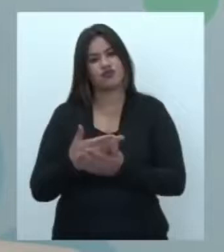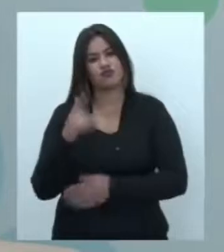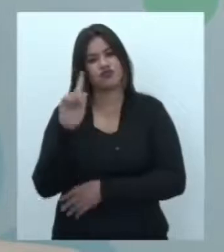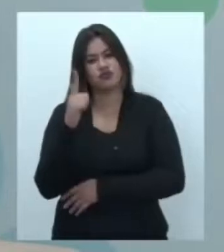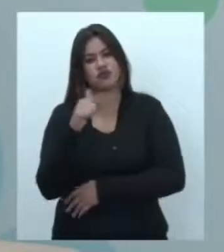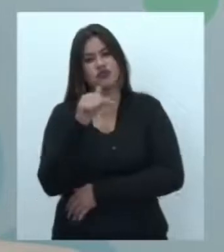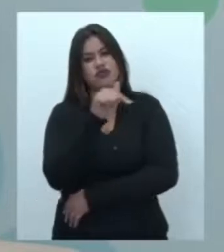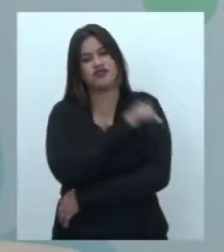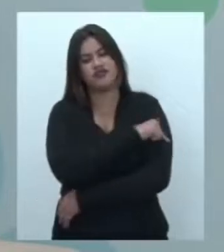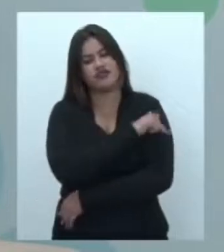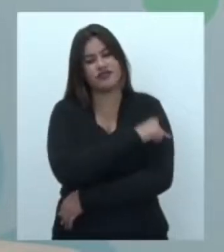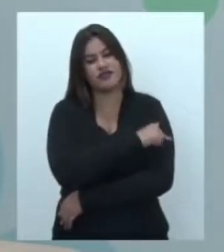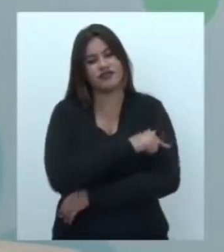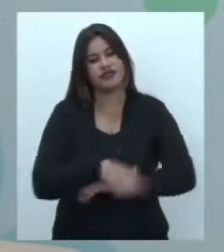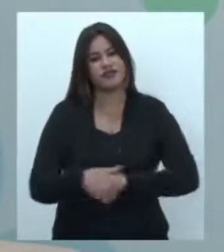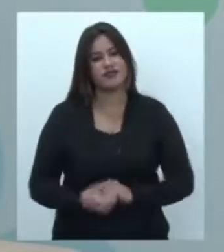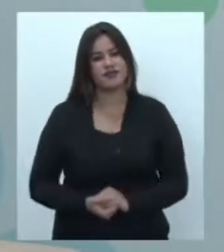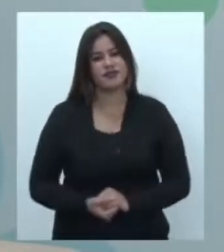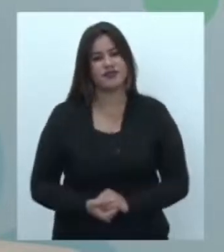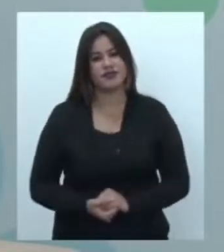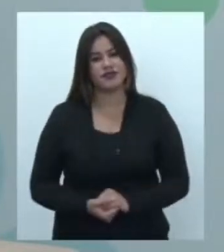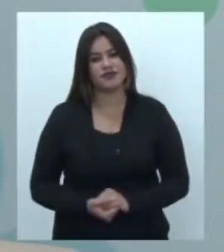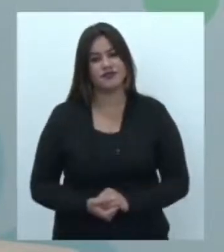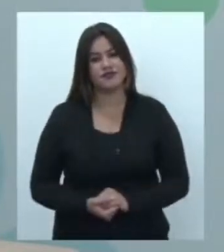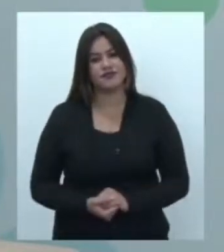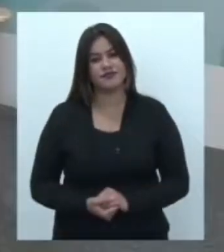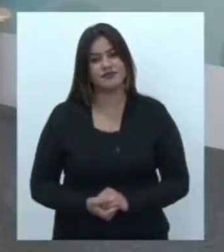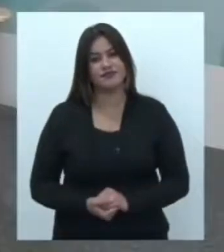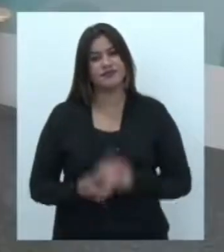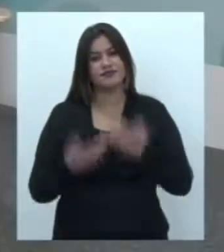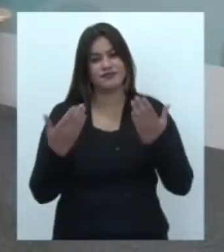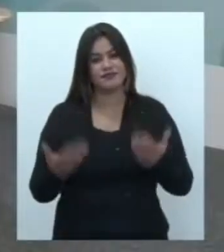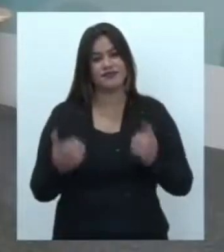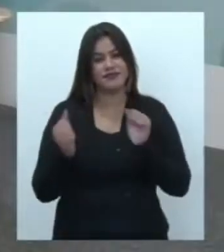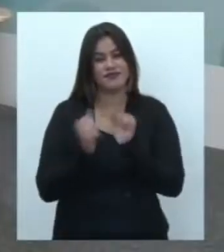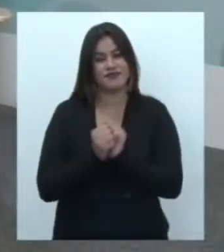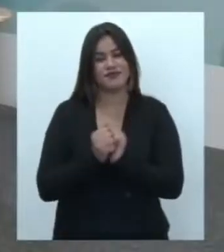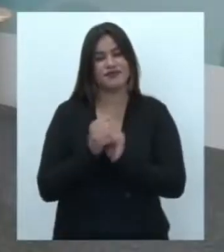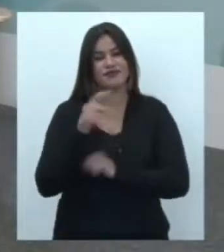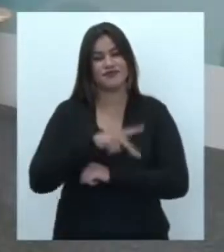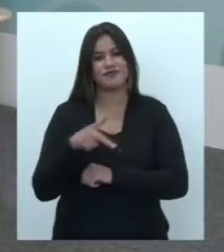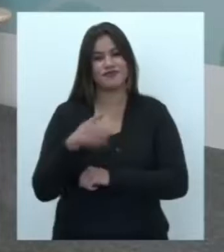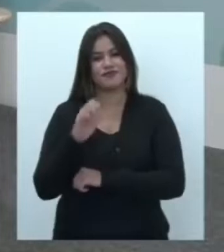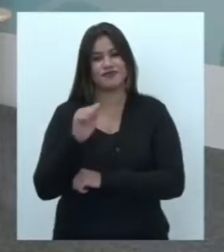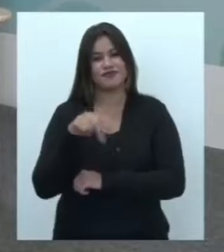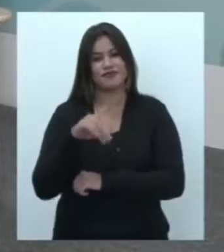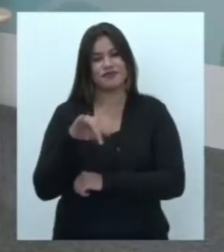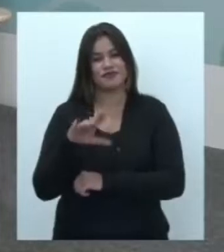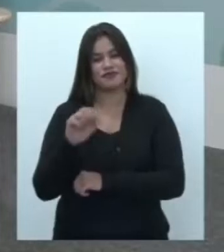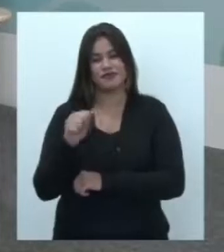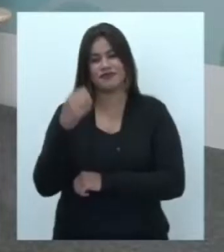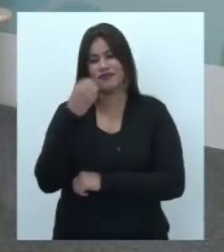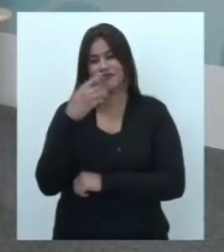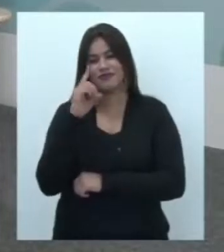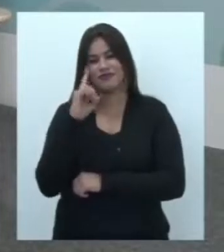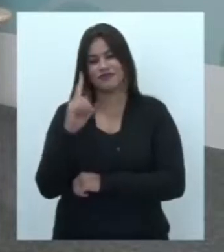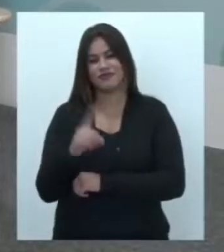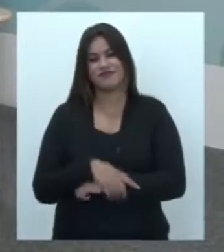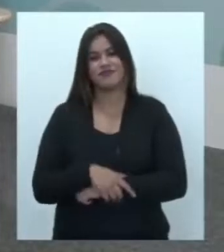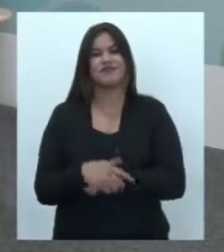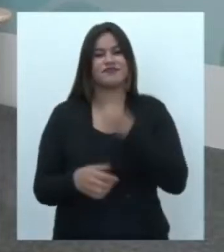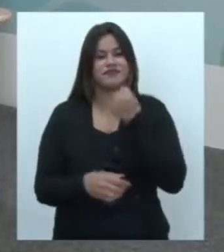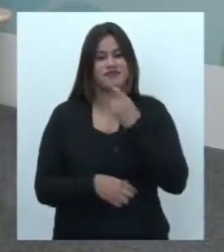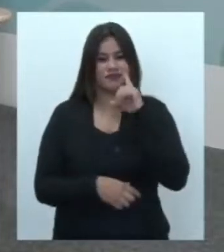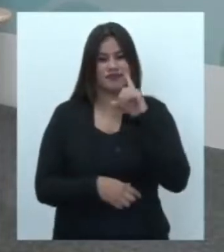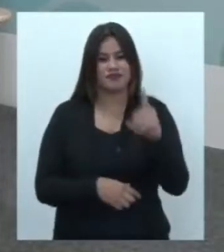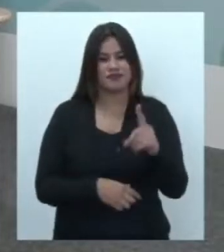7º ano. Eu estou aqui hoje, na presença da professora Andréia Cardoso. Bom dia, professora. Bom dia, professora Milene. Bom